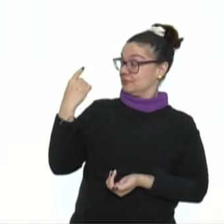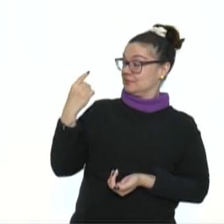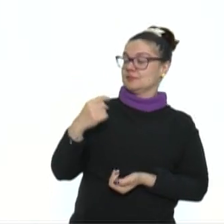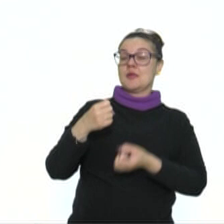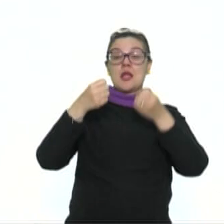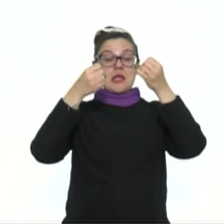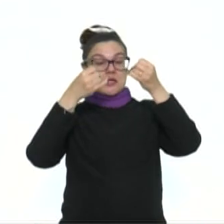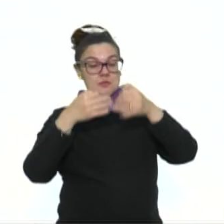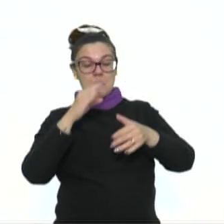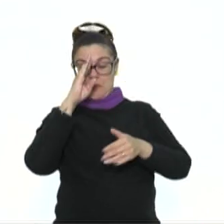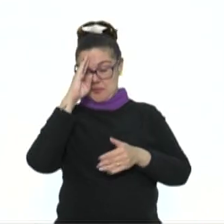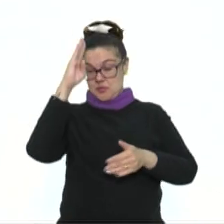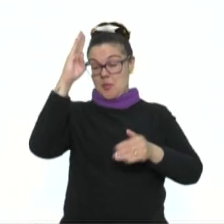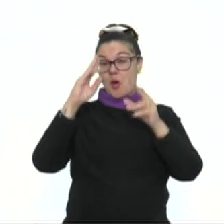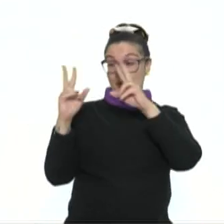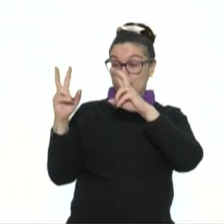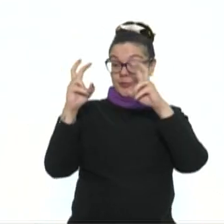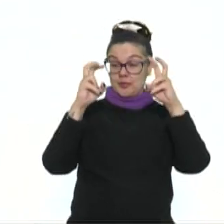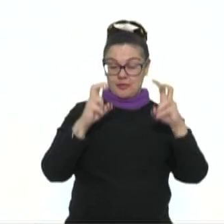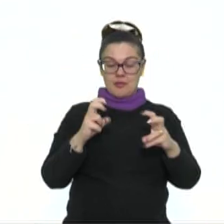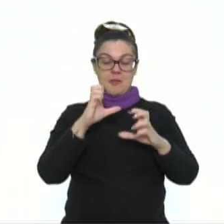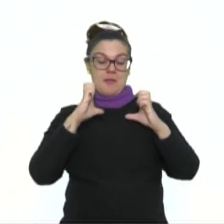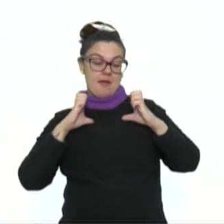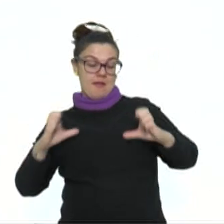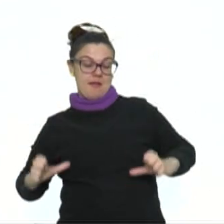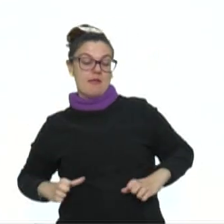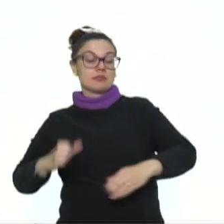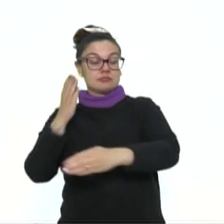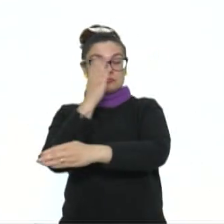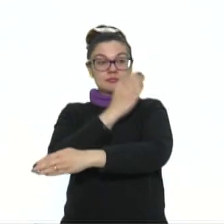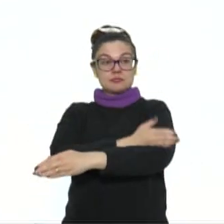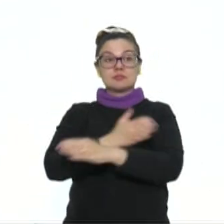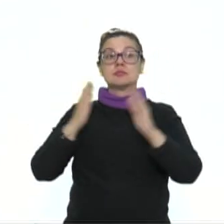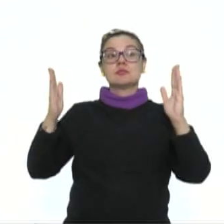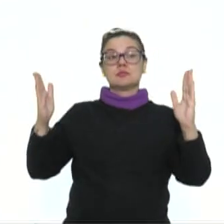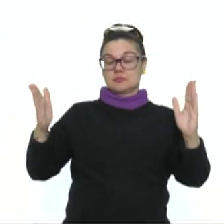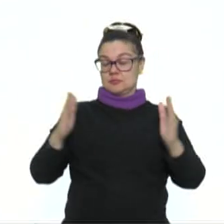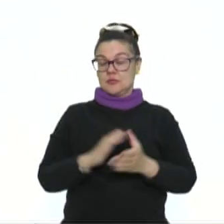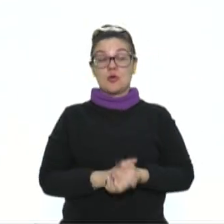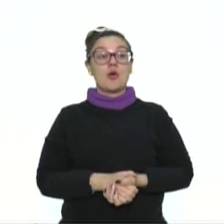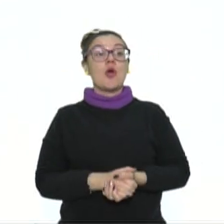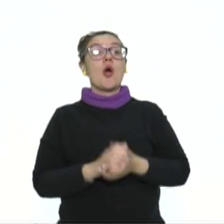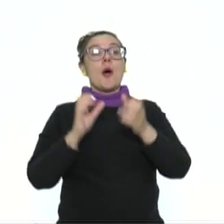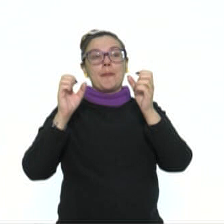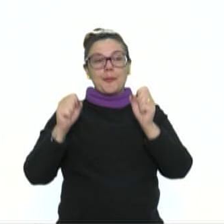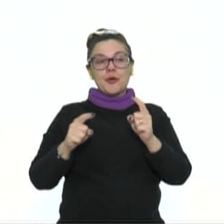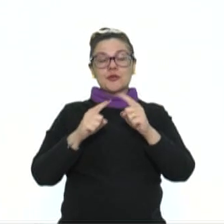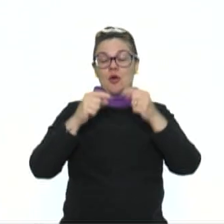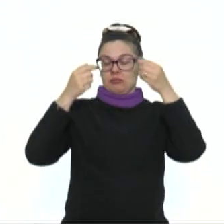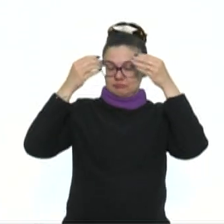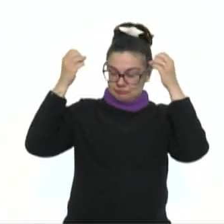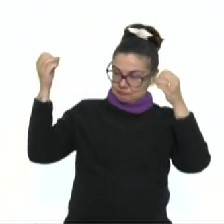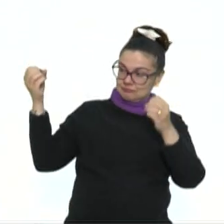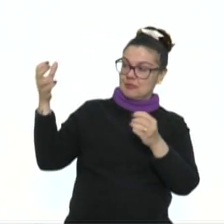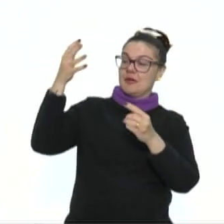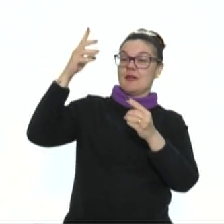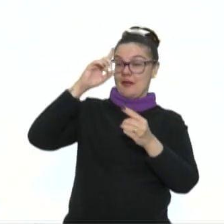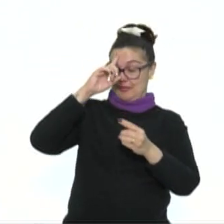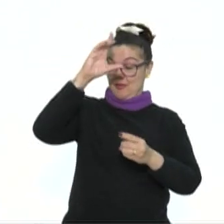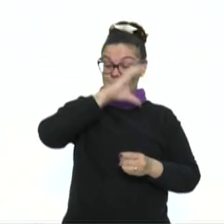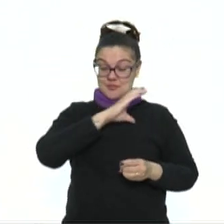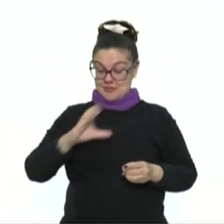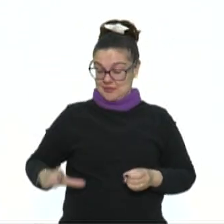os principais temas da ética no período medieval. Uma possível resposta deve conter então a questão da iluminação e influência